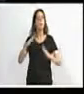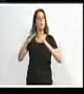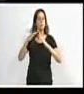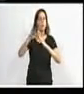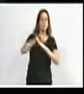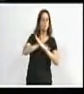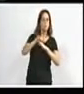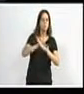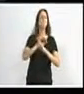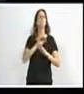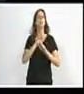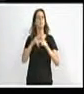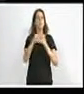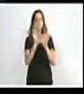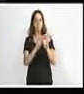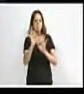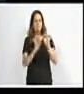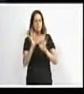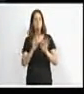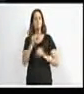atendida, aquele colégio.